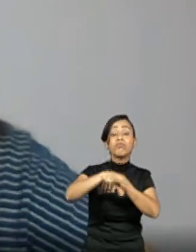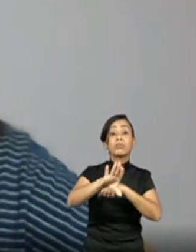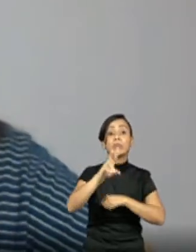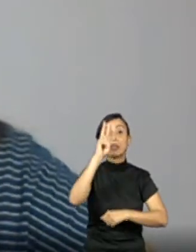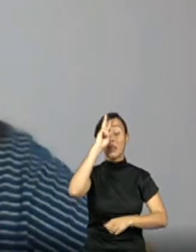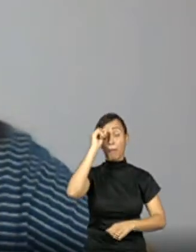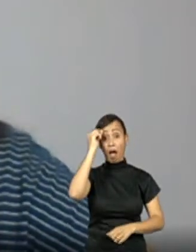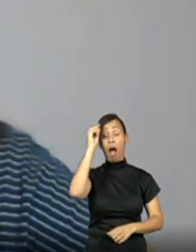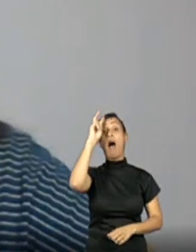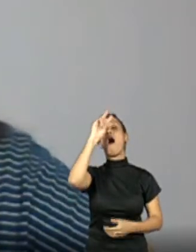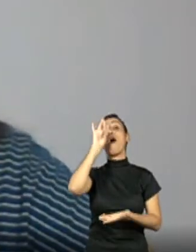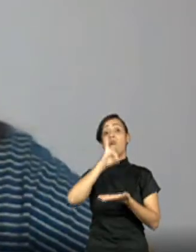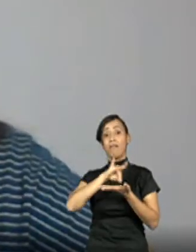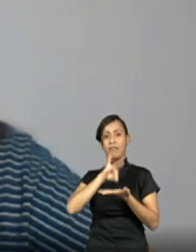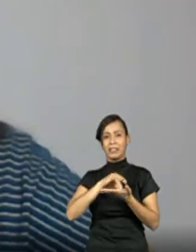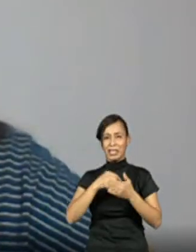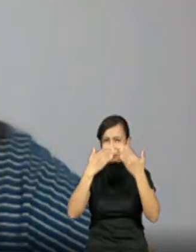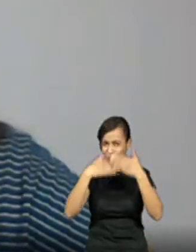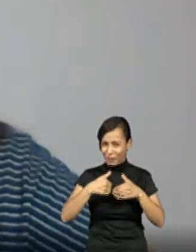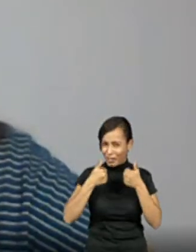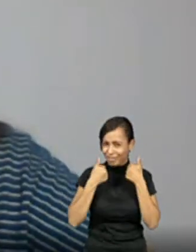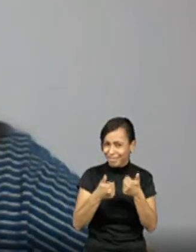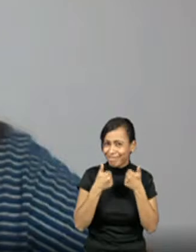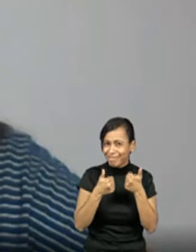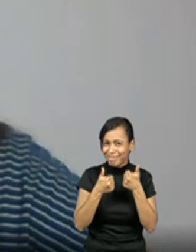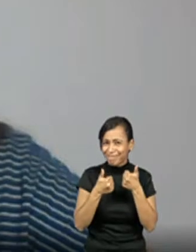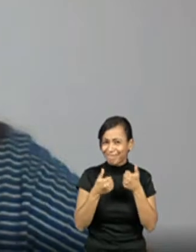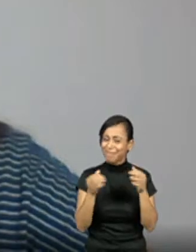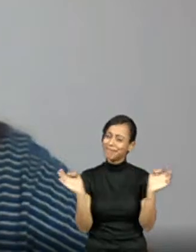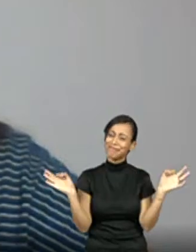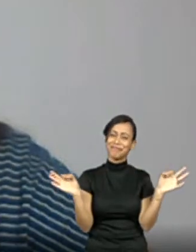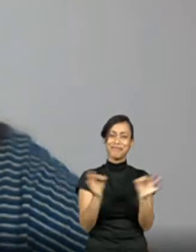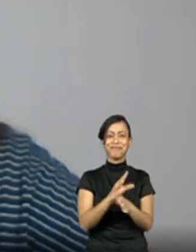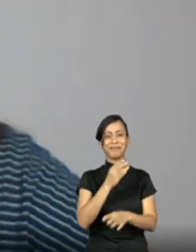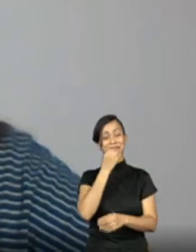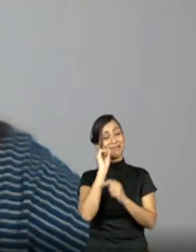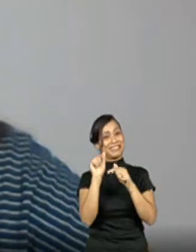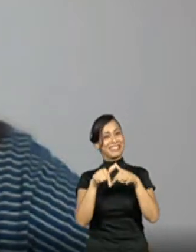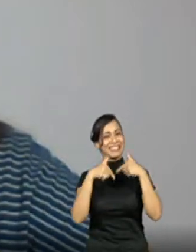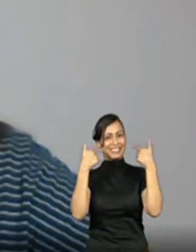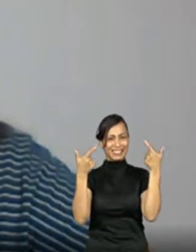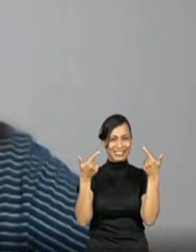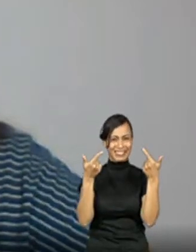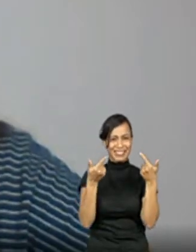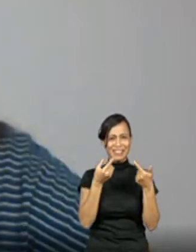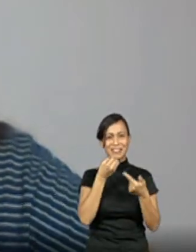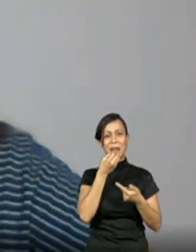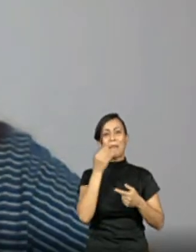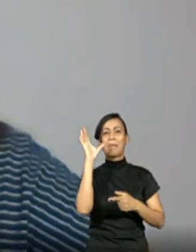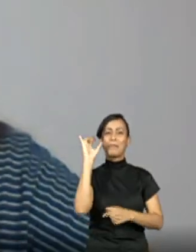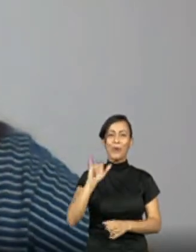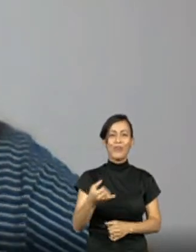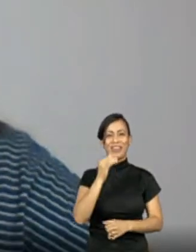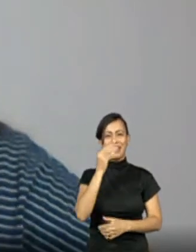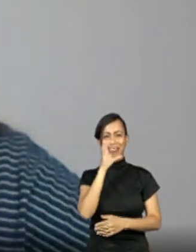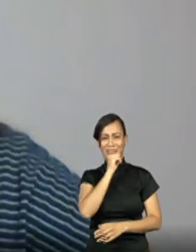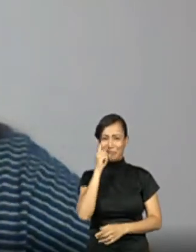ajudar vocês para a preparação da prova, tá? Então é isso, boa sorte, bom feriado e bons